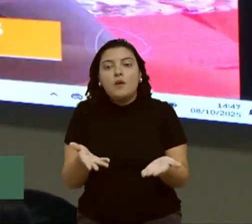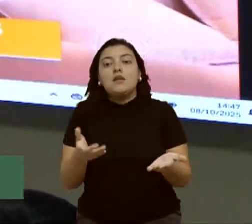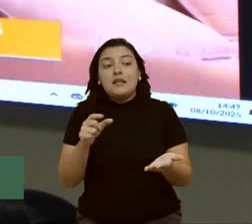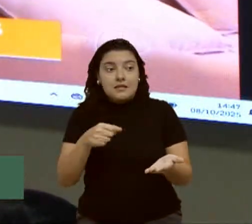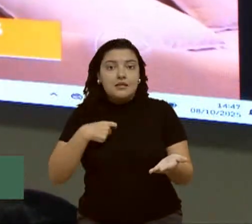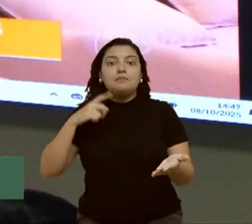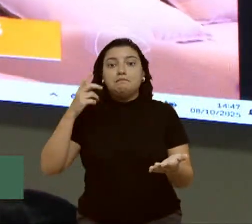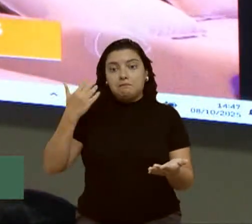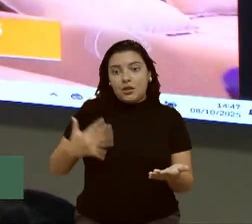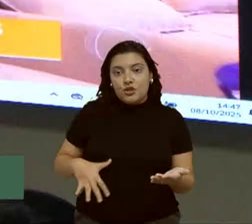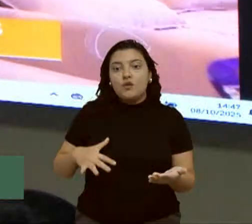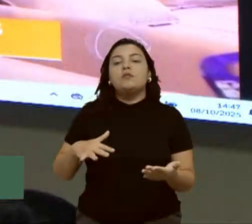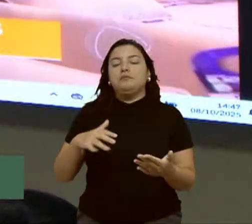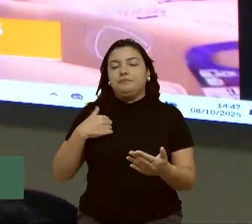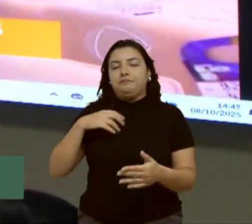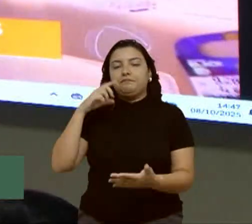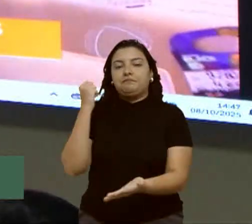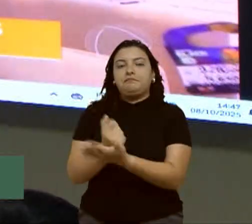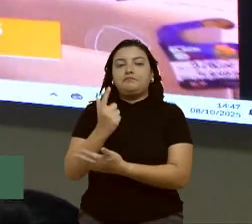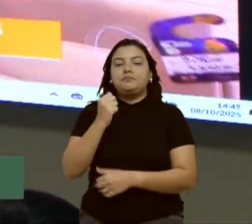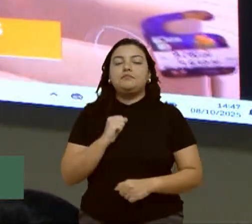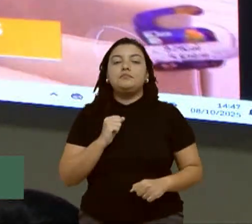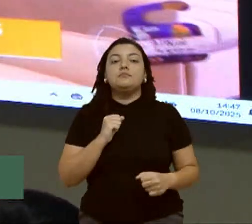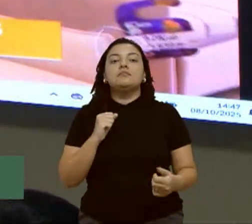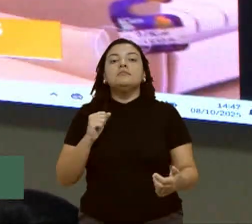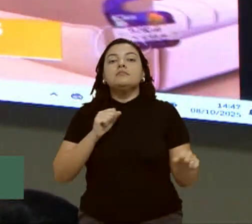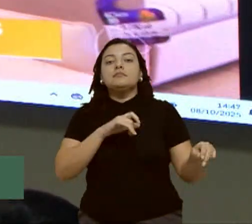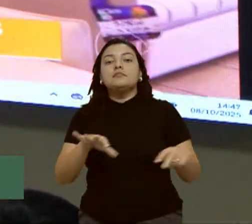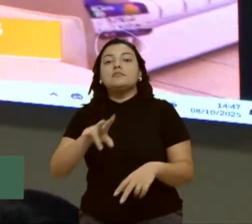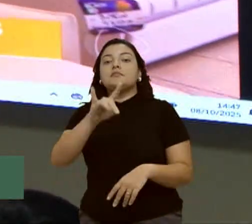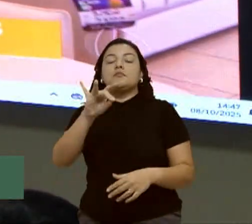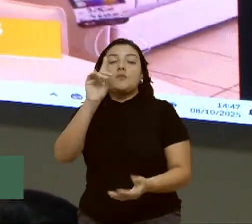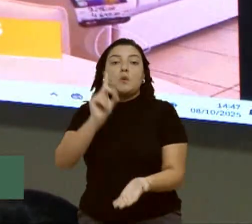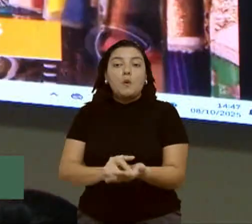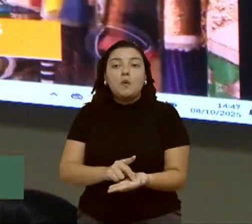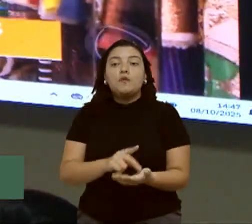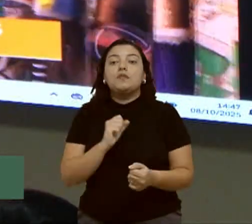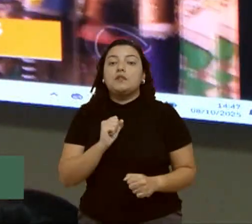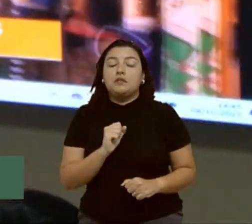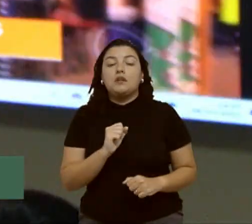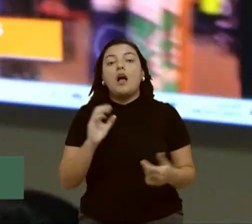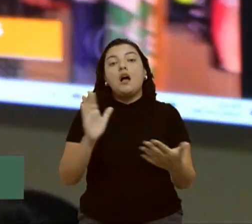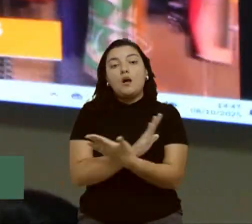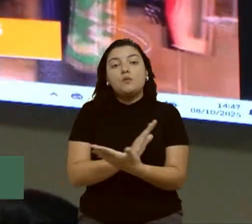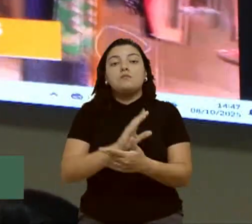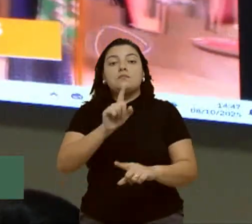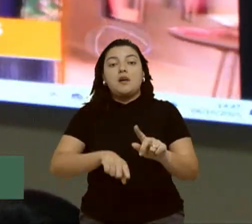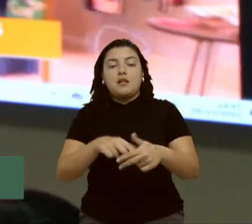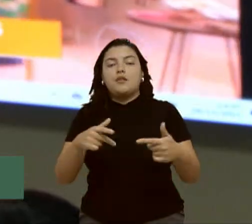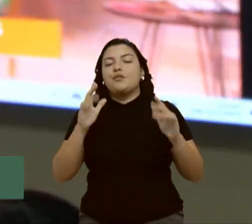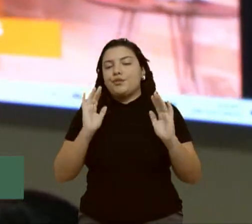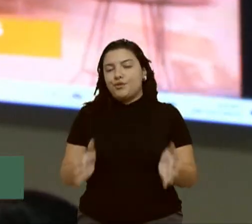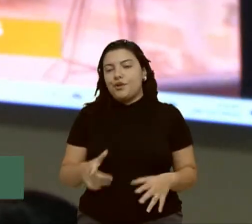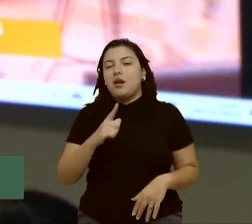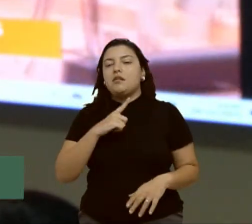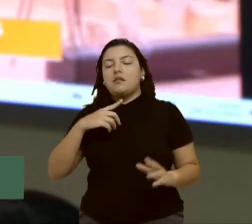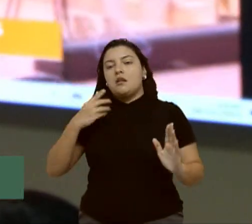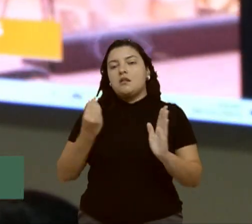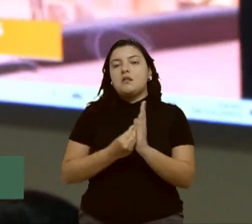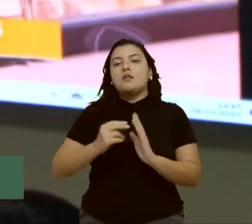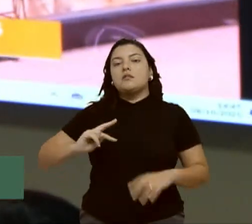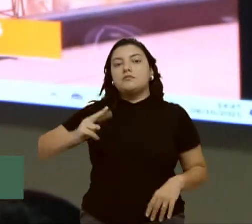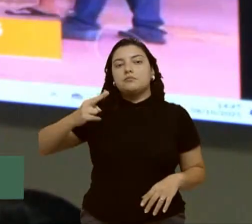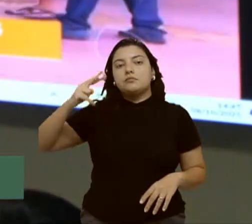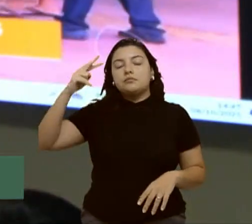levando. Faltando algumas semanas do dia oficial da Black Friday, alguns produtos já registraram alta